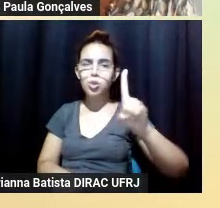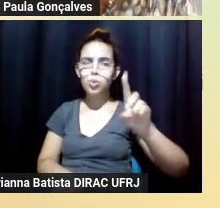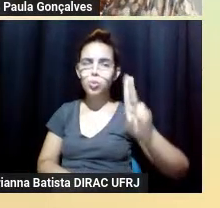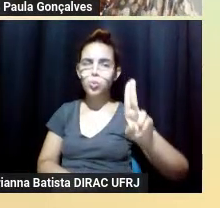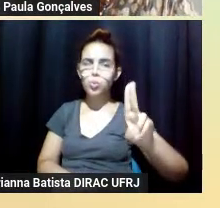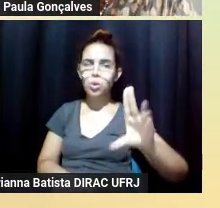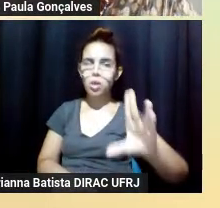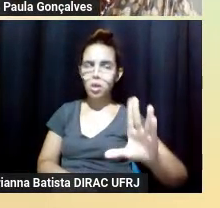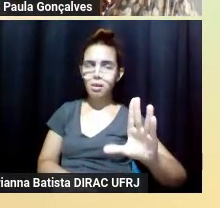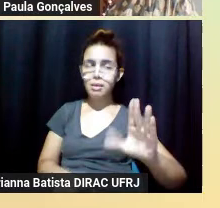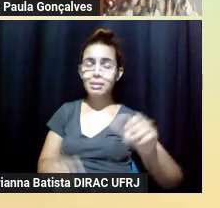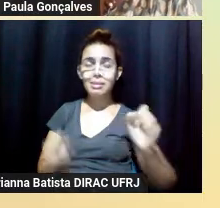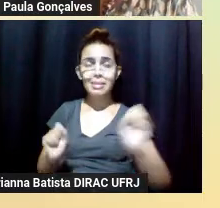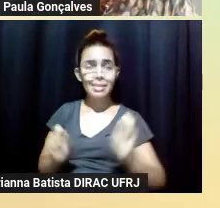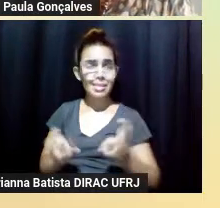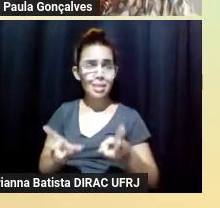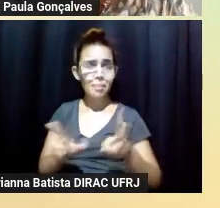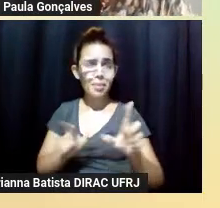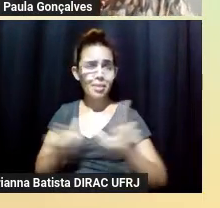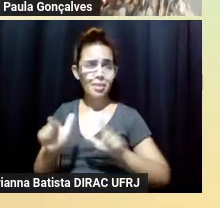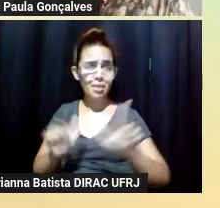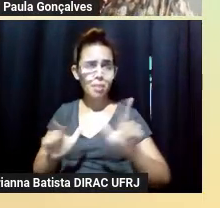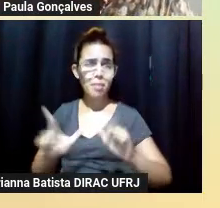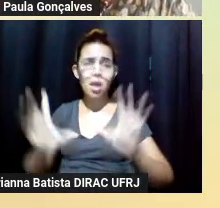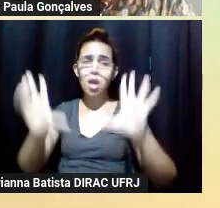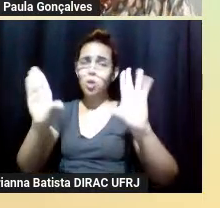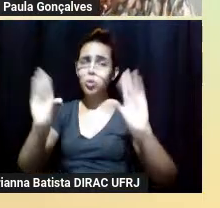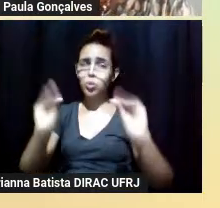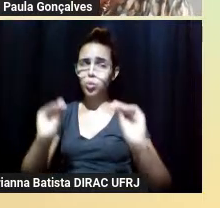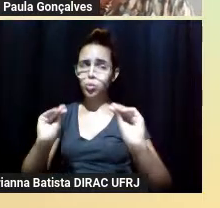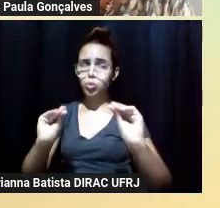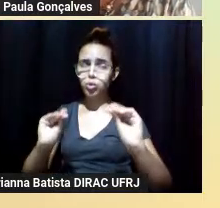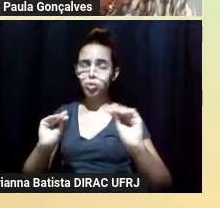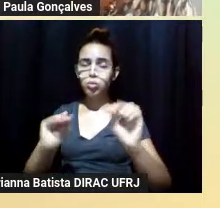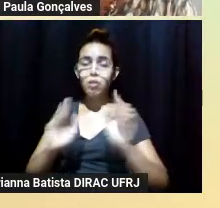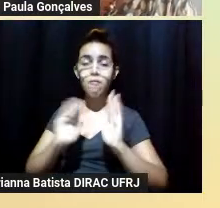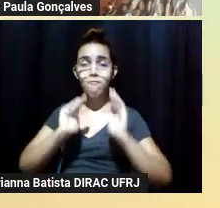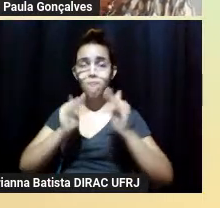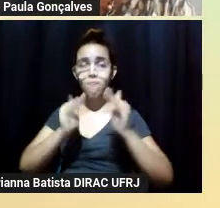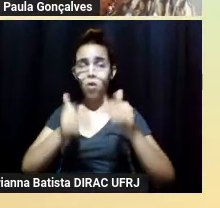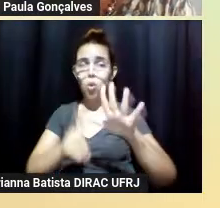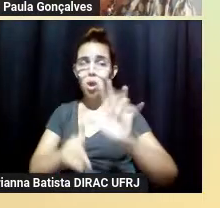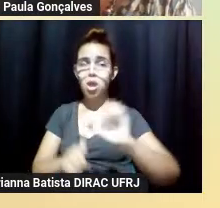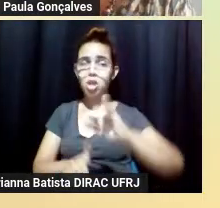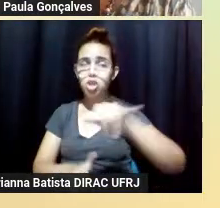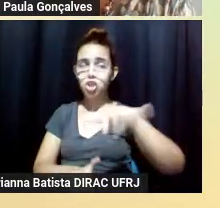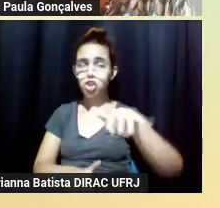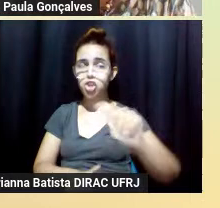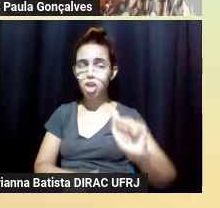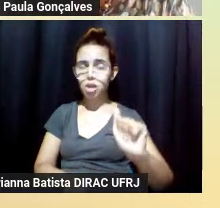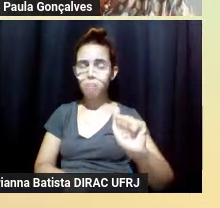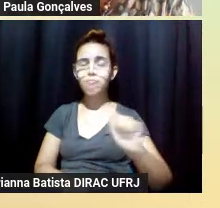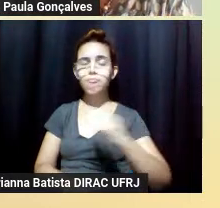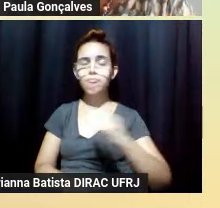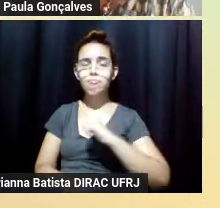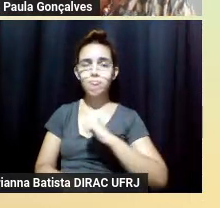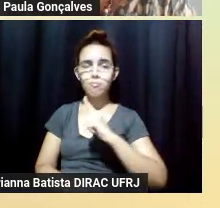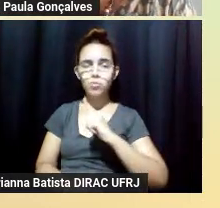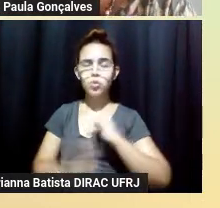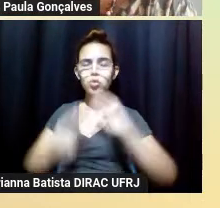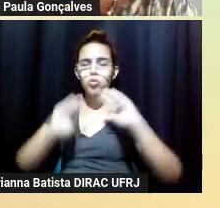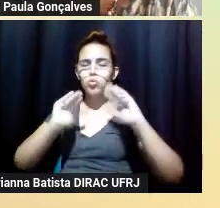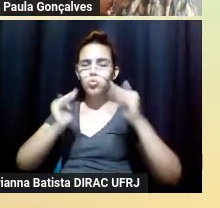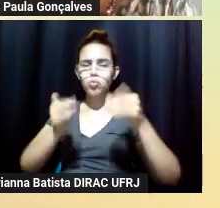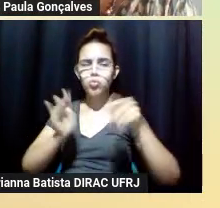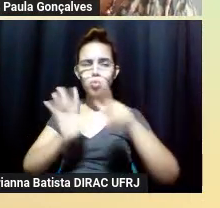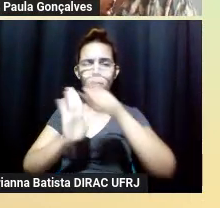noite, já trabalhei com educação de jovens e adultos, já trabalhei com o pessoal mais novo, já participei de projeto. É uma experiência que eu curto muito